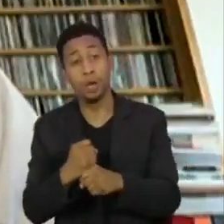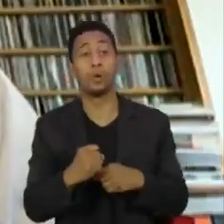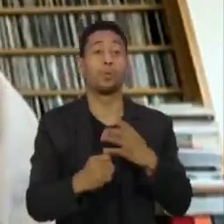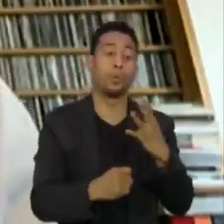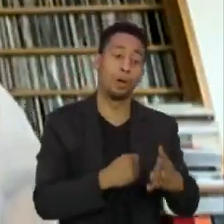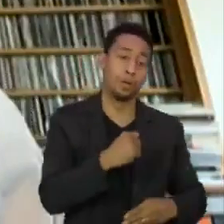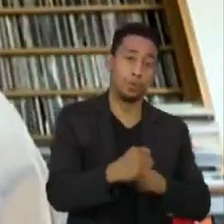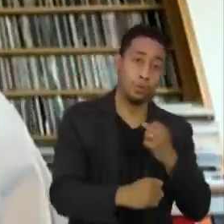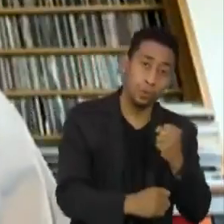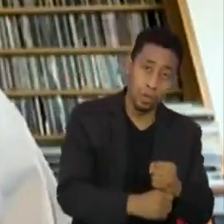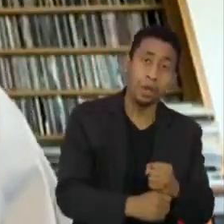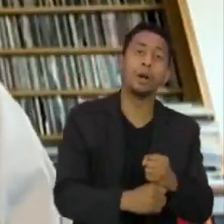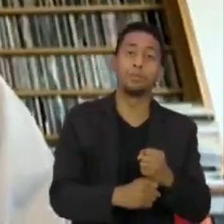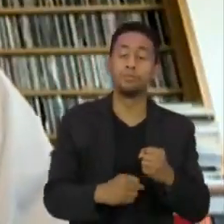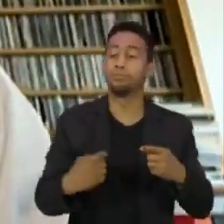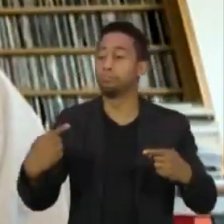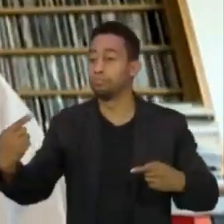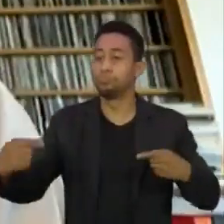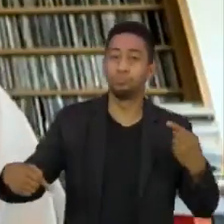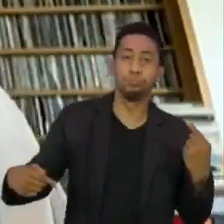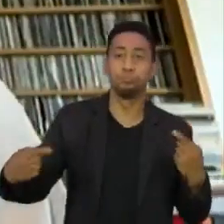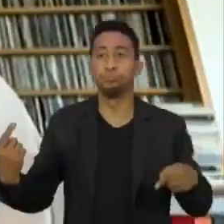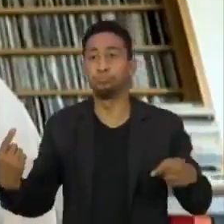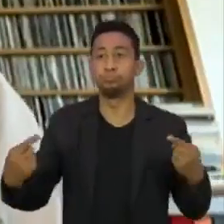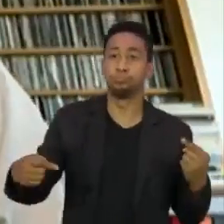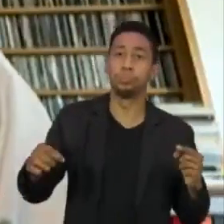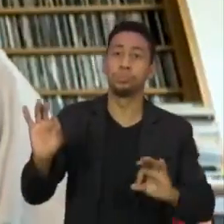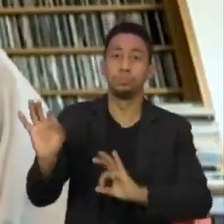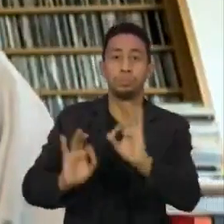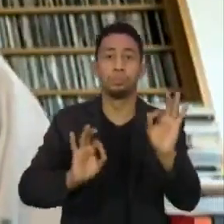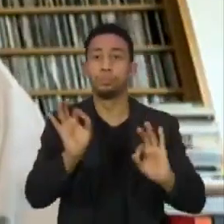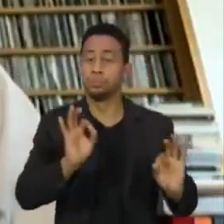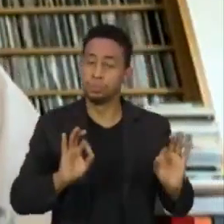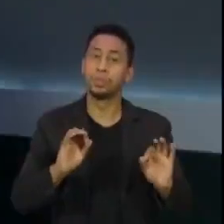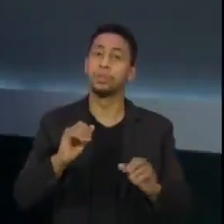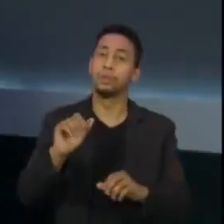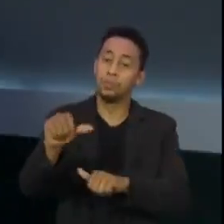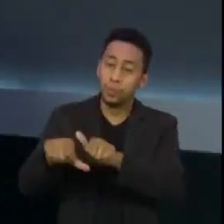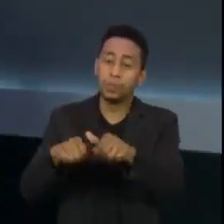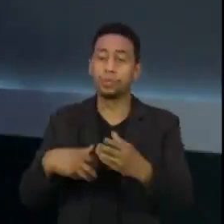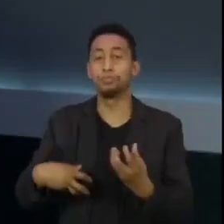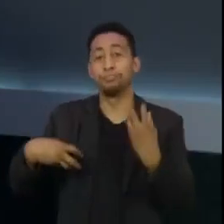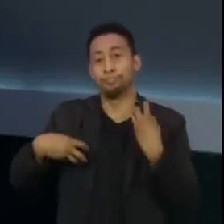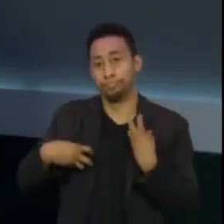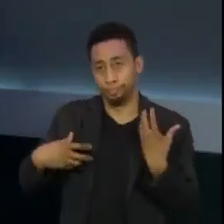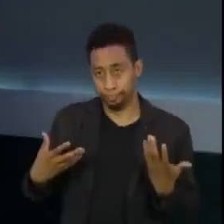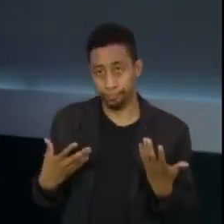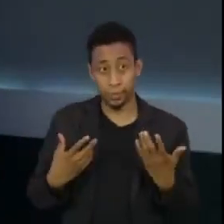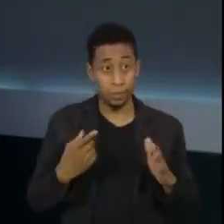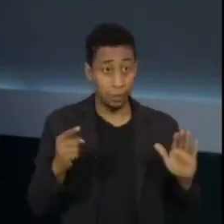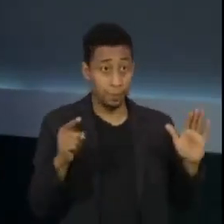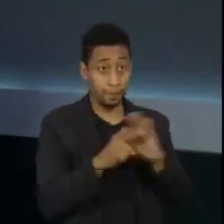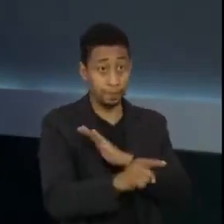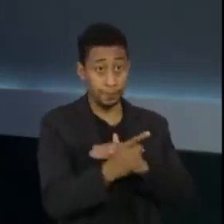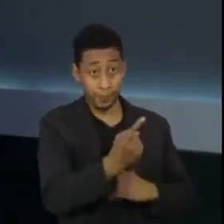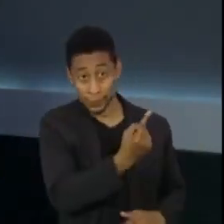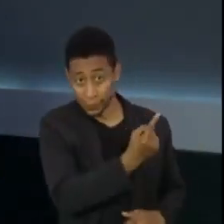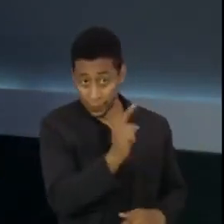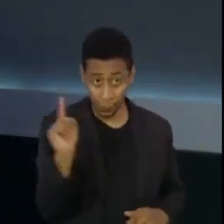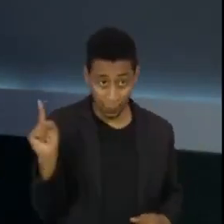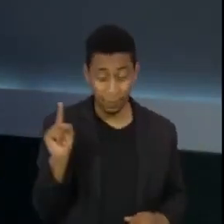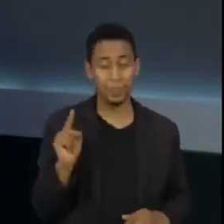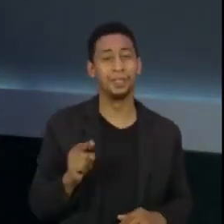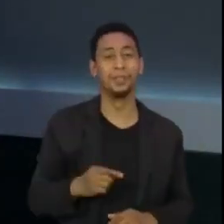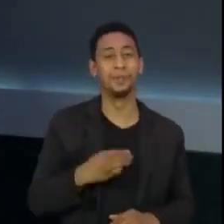nós temos embates, nós temos uma sucessão e uma alternância no poder. Vilhena, para terminar, a frase do